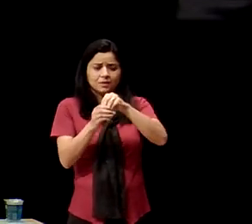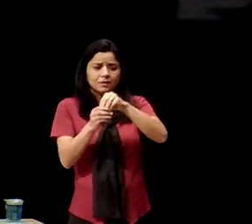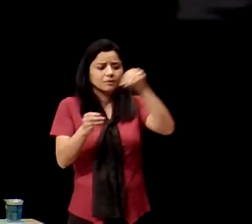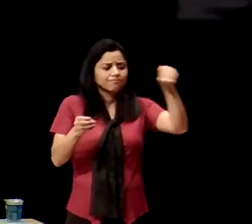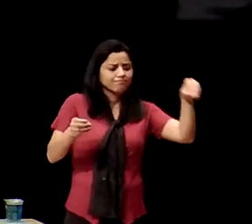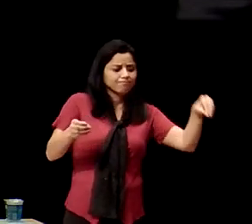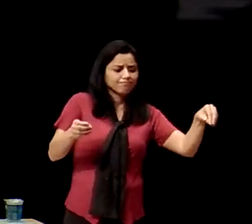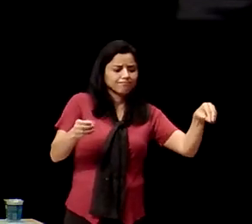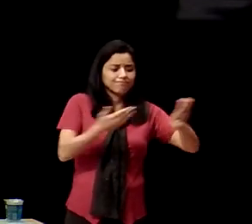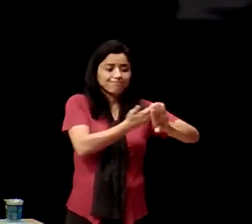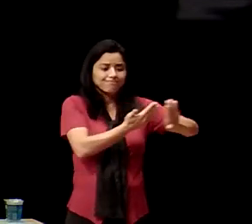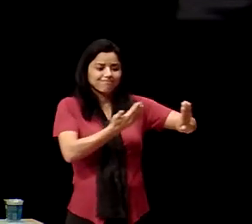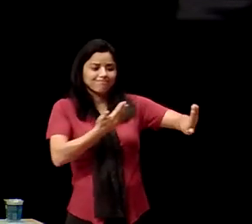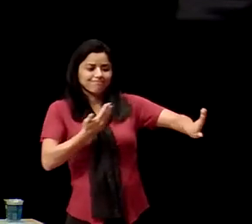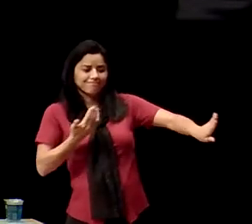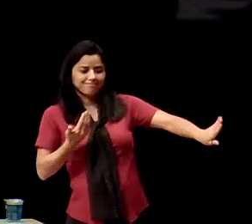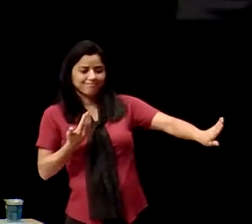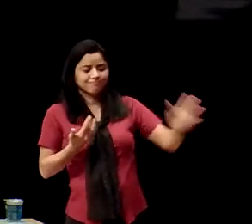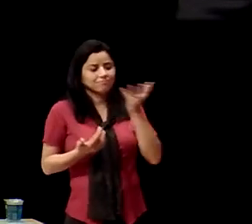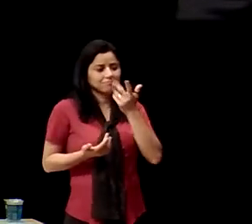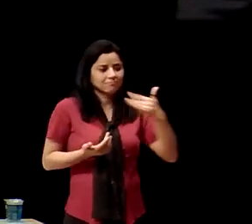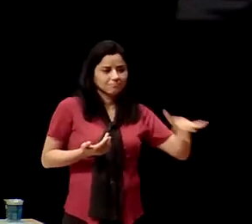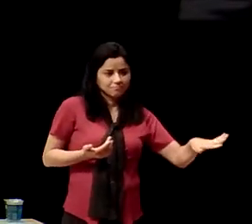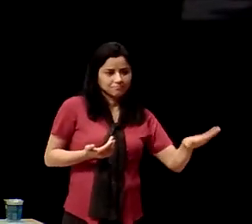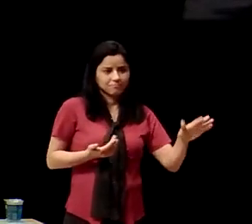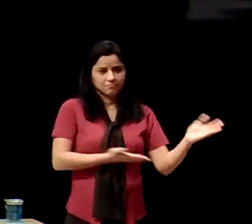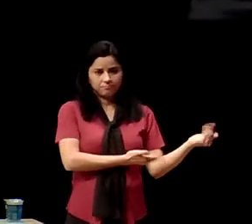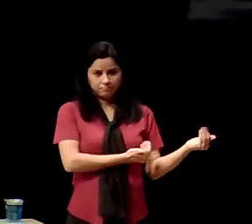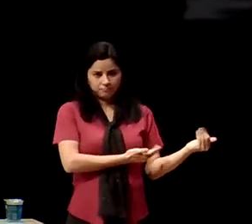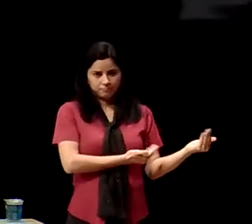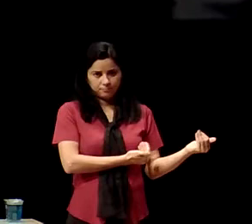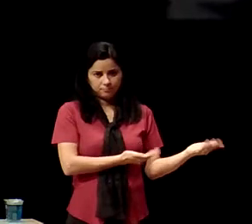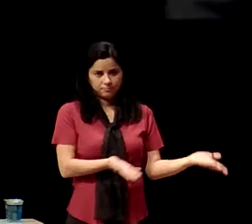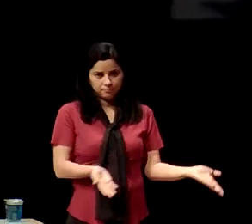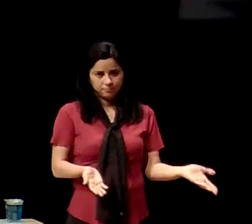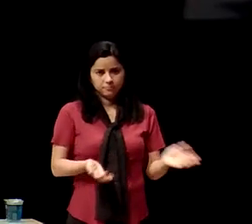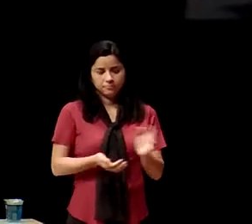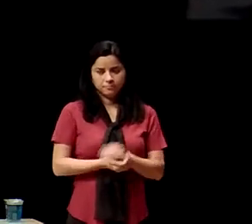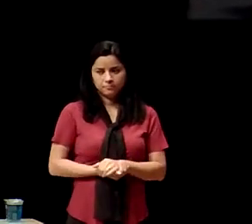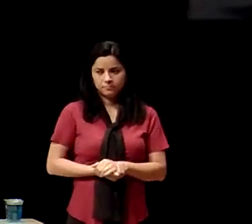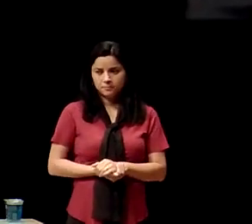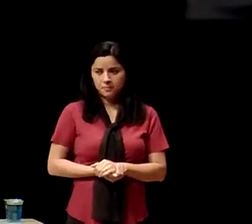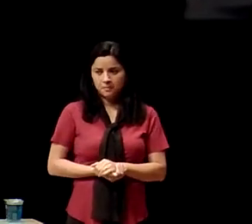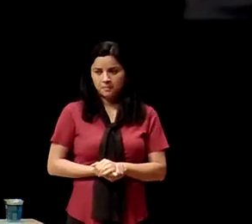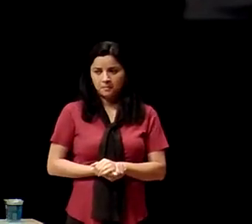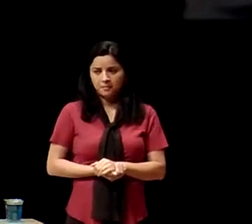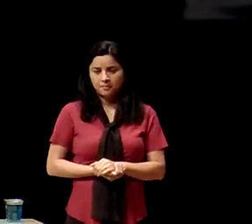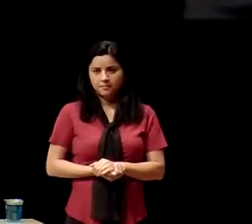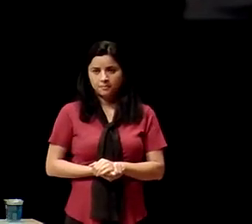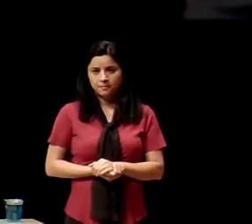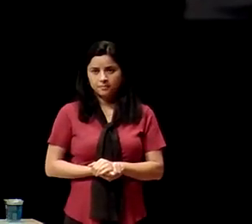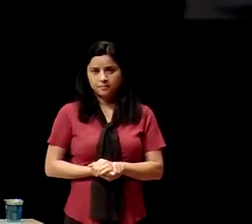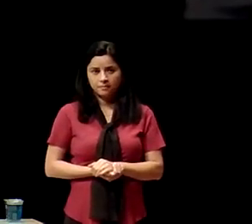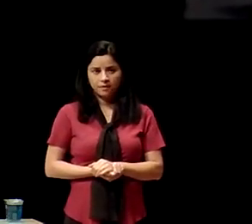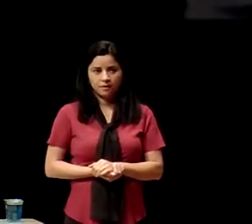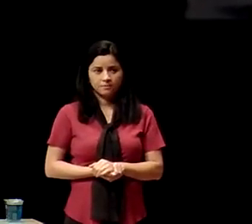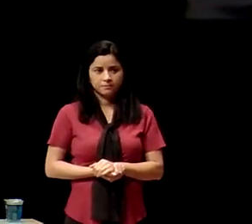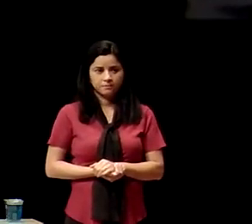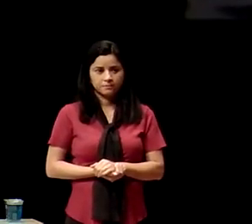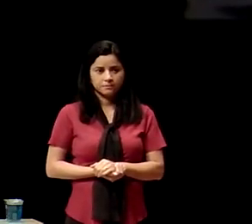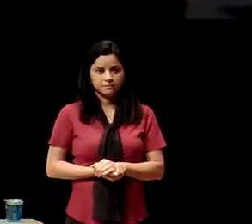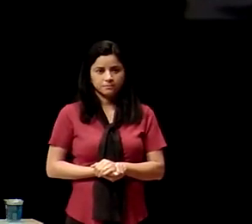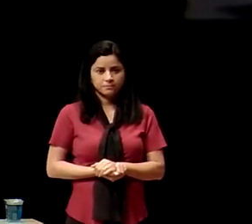exclusão de crianças e adolescentes. For example, in promoting children's and young people's